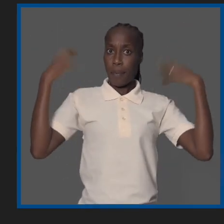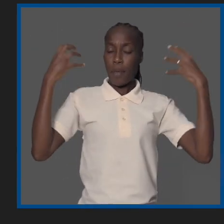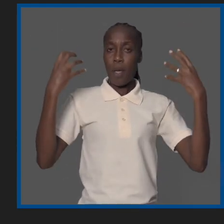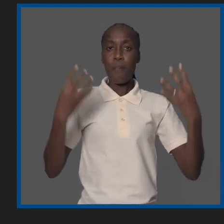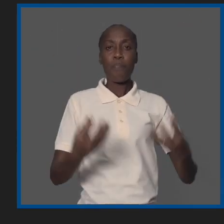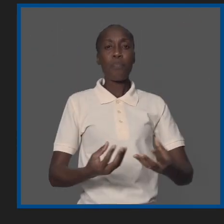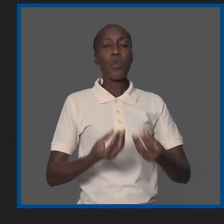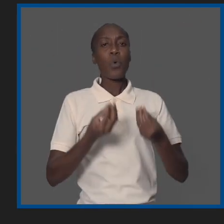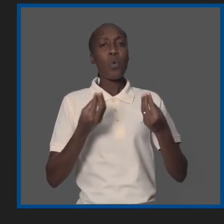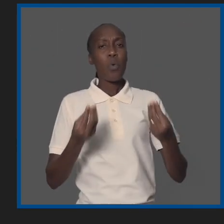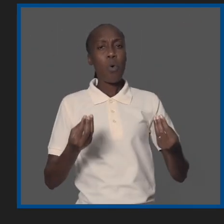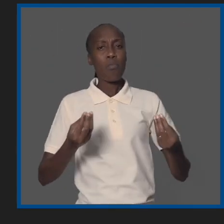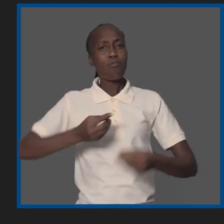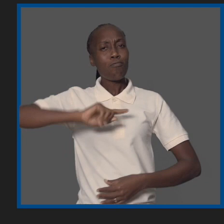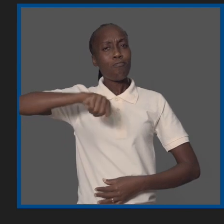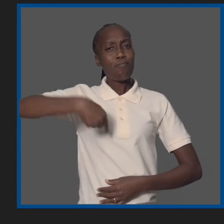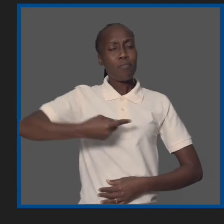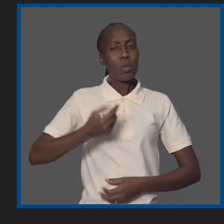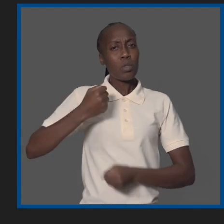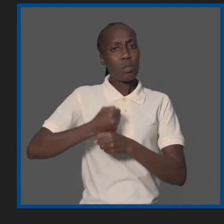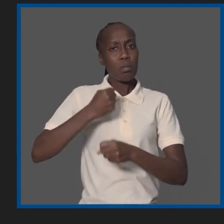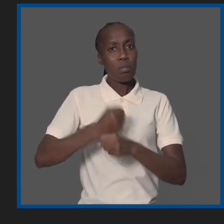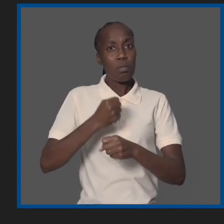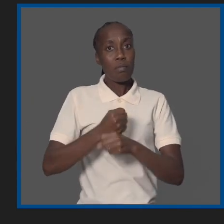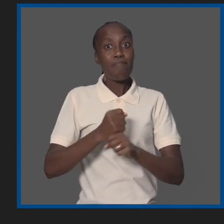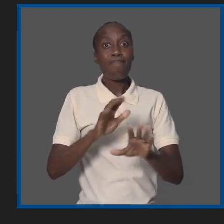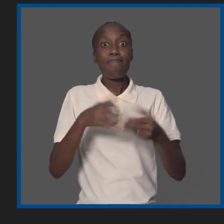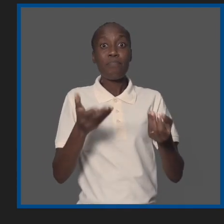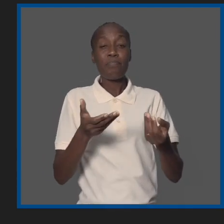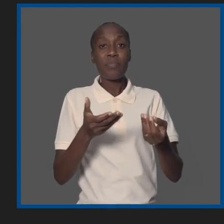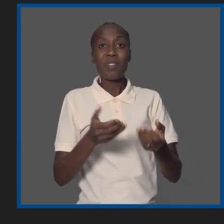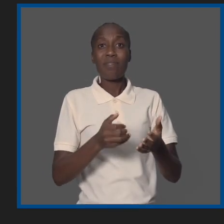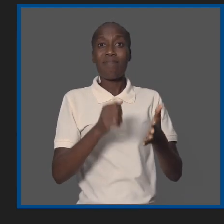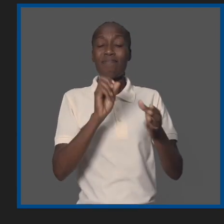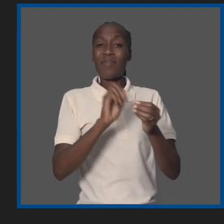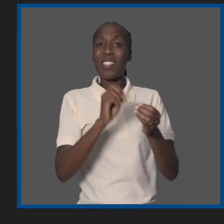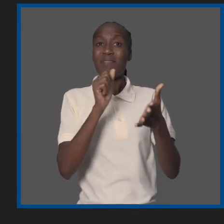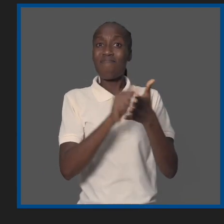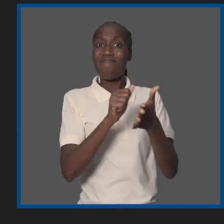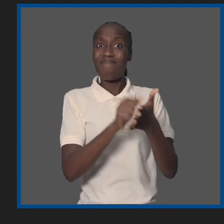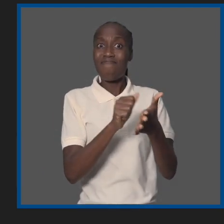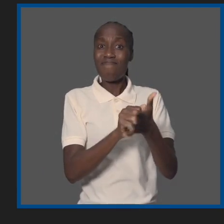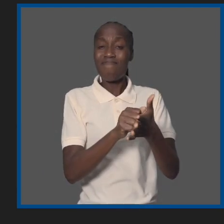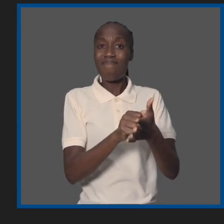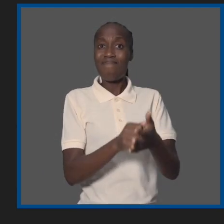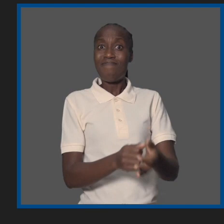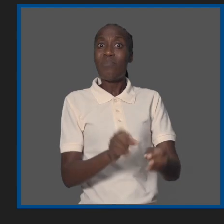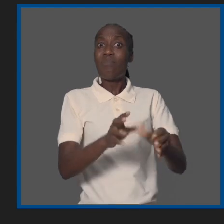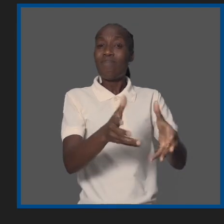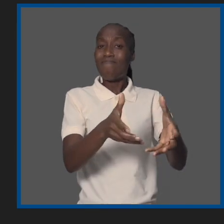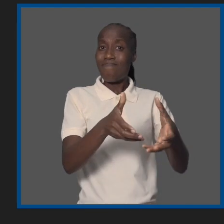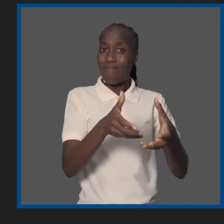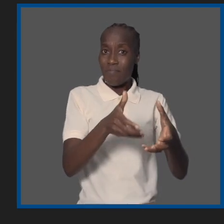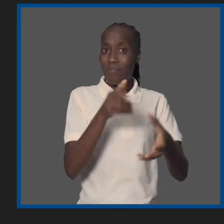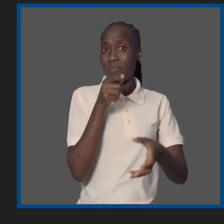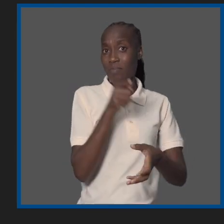Nós, como pertencentes ao serviço de ortoprotesia, fazemos parte do Departamento de Medicina Física e Reabilitação,